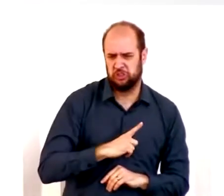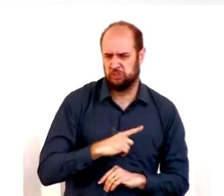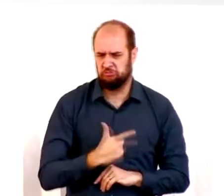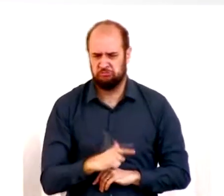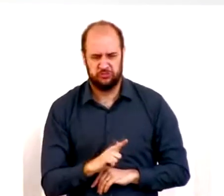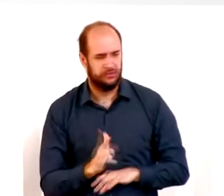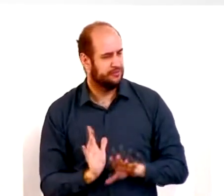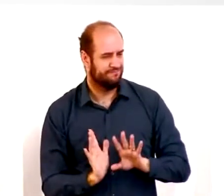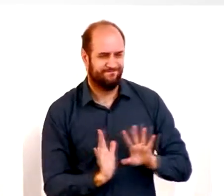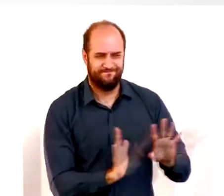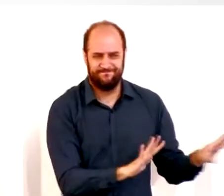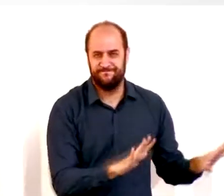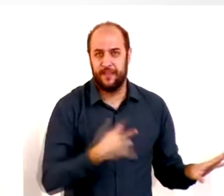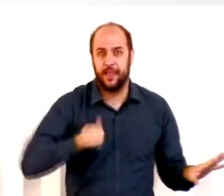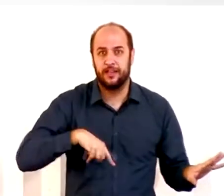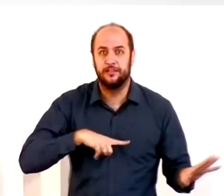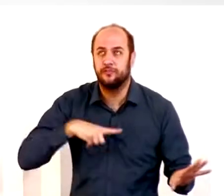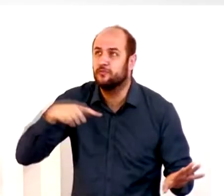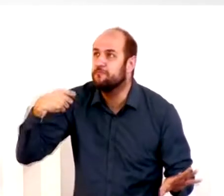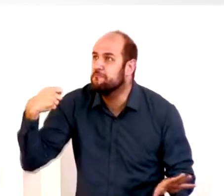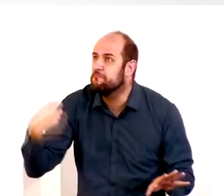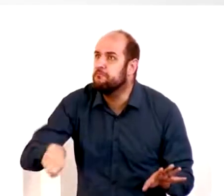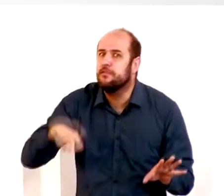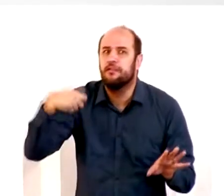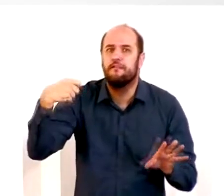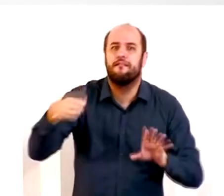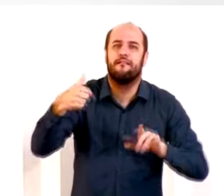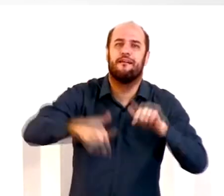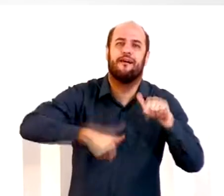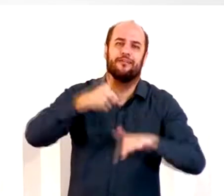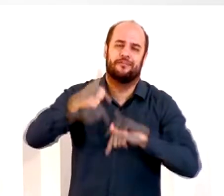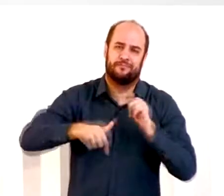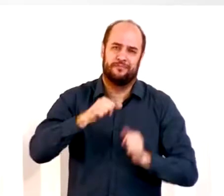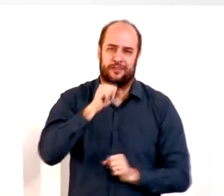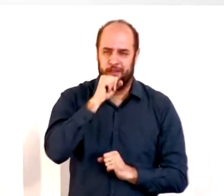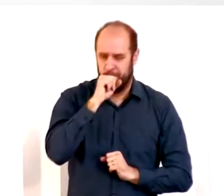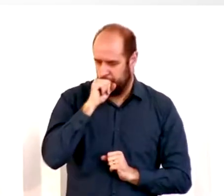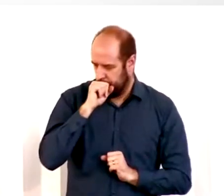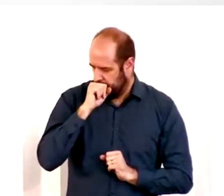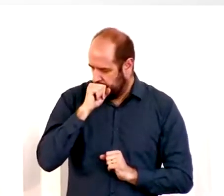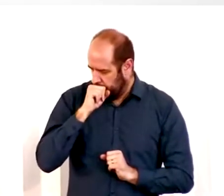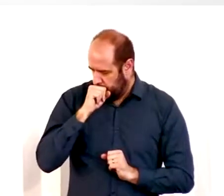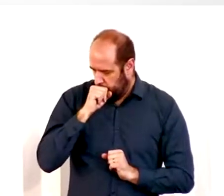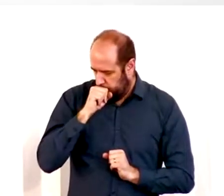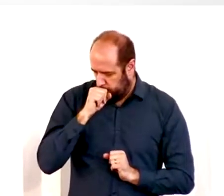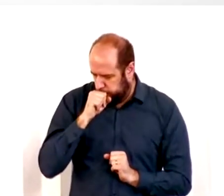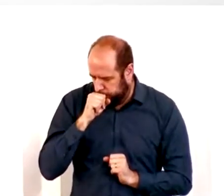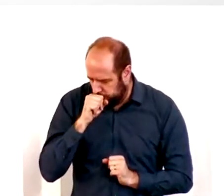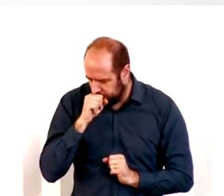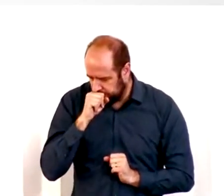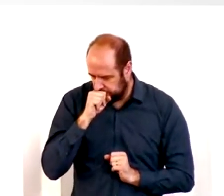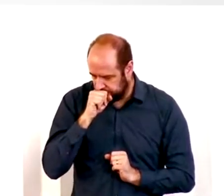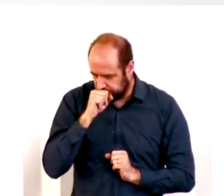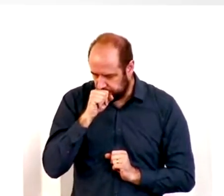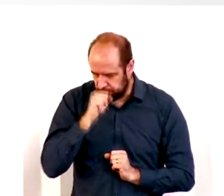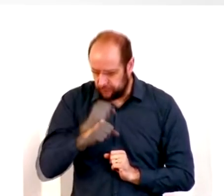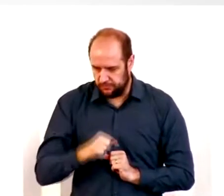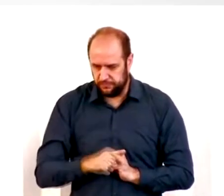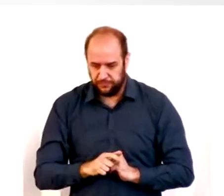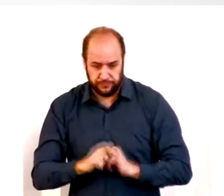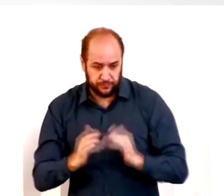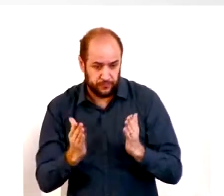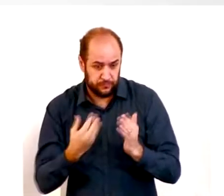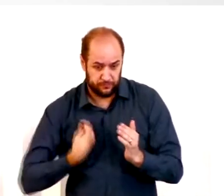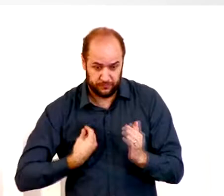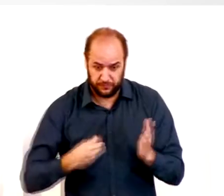nós é uma questão de necessidade. Necessidade. O cristianismo é uma necessidade no mundo.